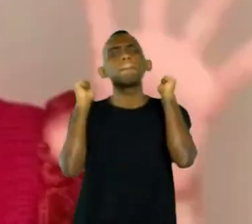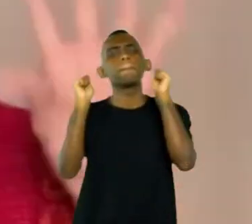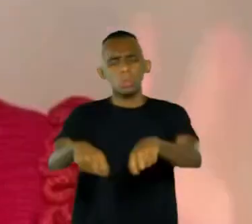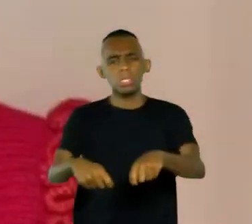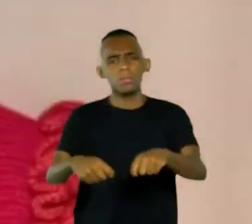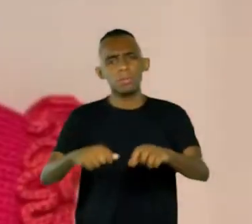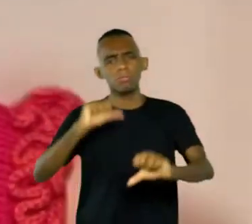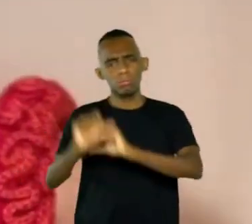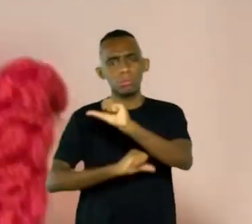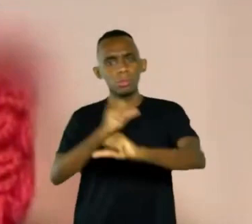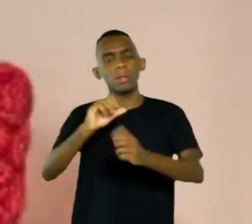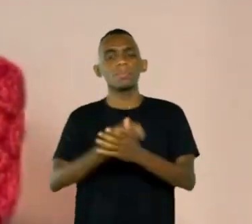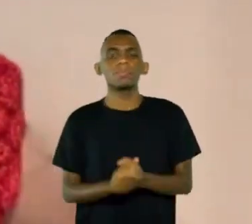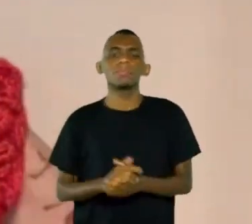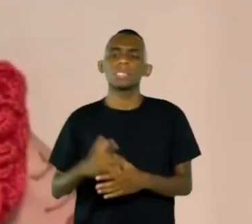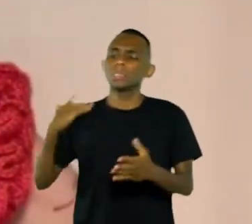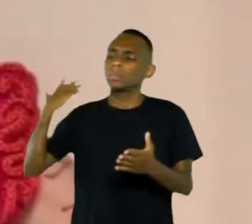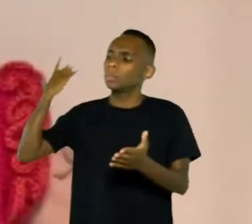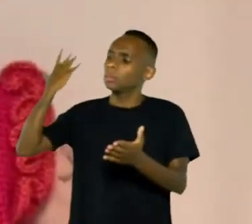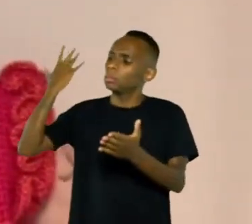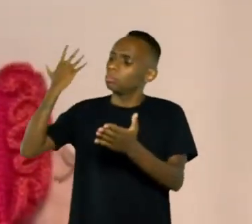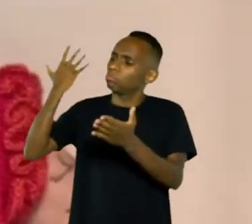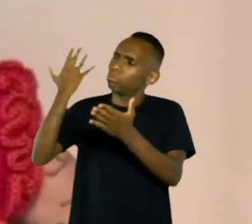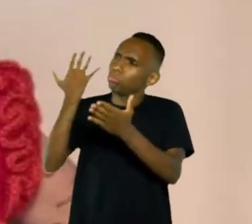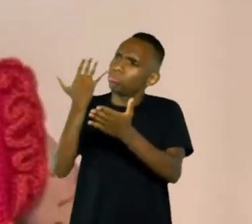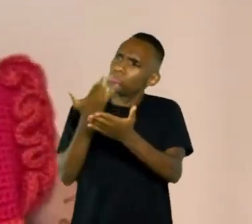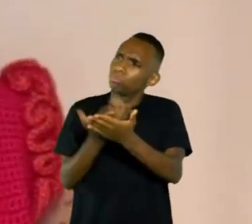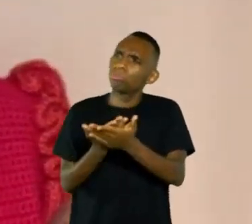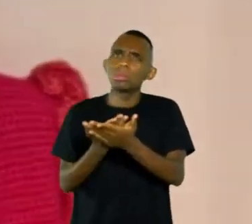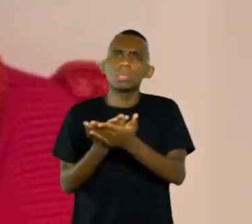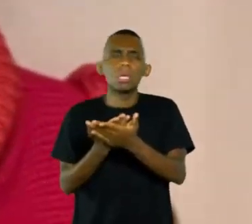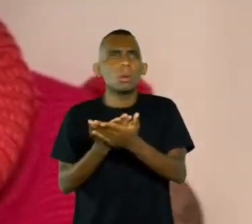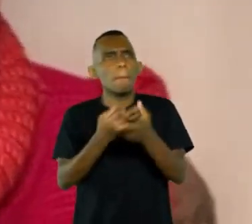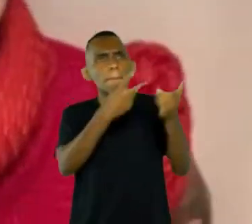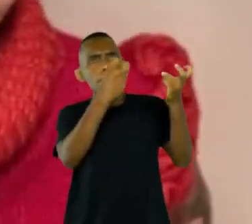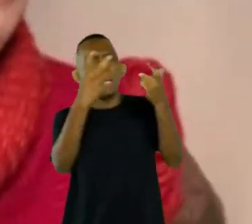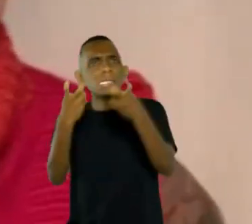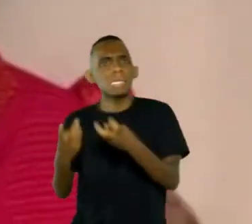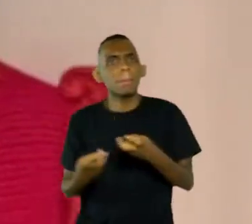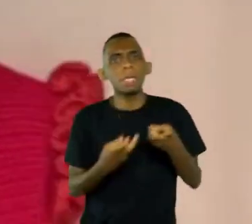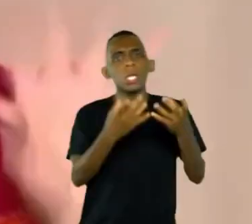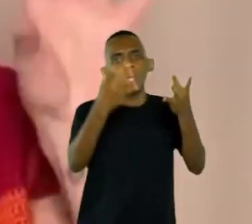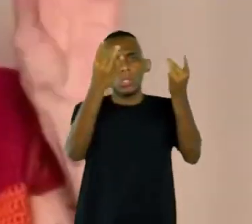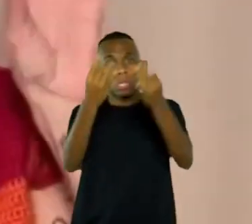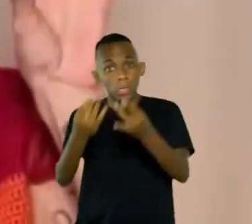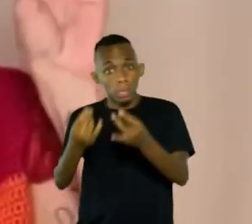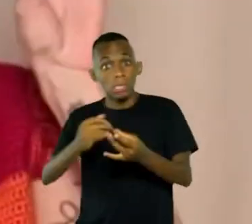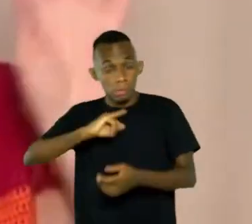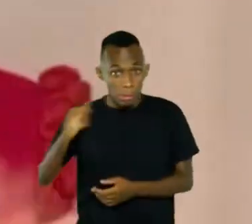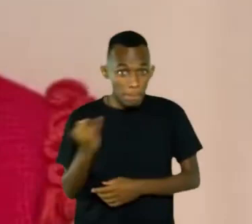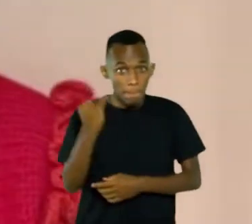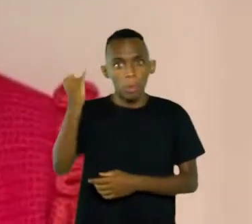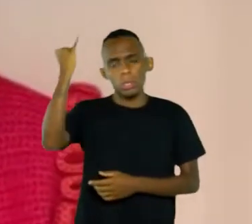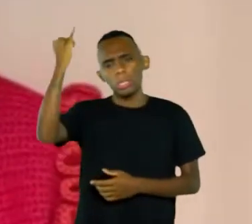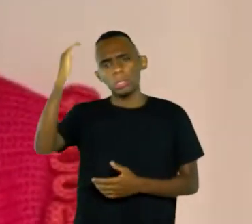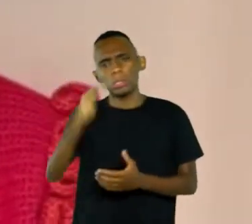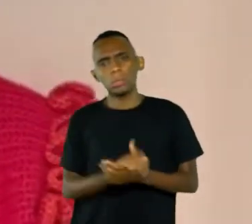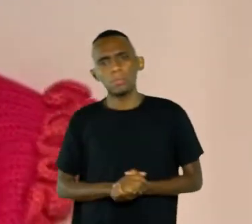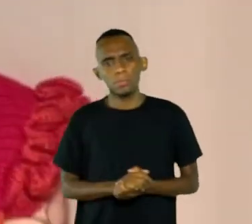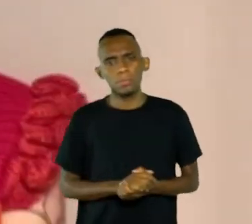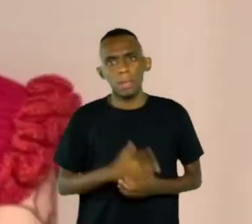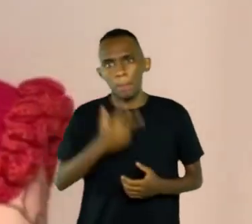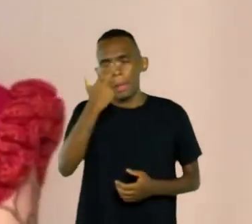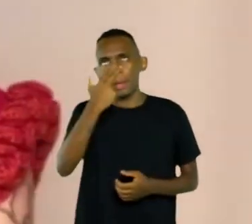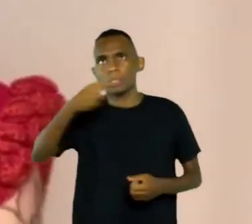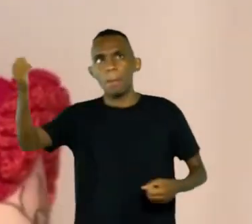vai pulando, né? Começa a virar, você começa a ver uns holofotes do que é essencial, assim, né? Uns neons, assim,